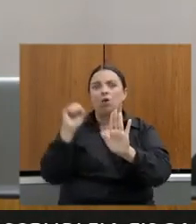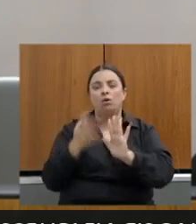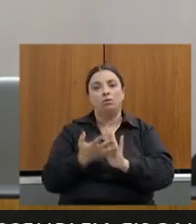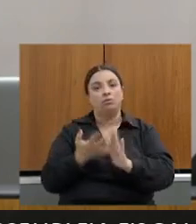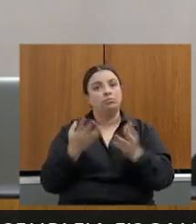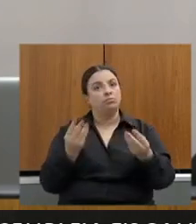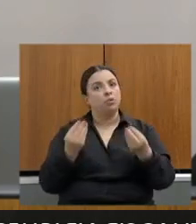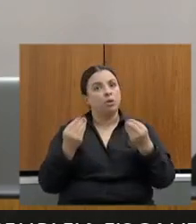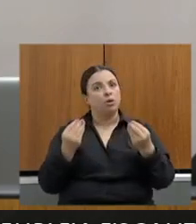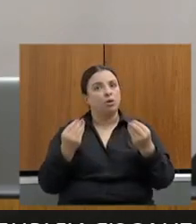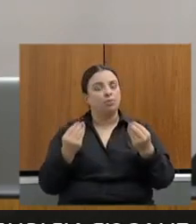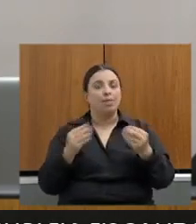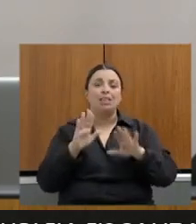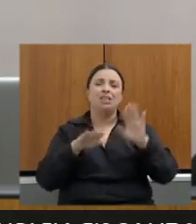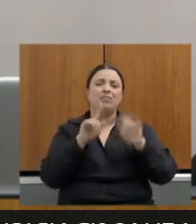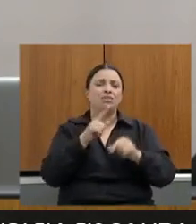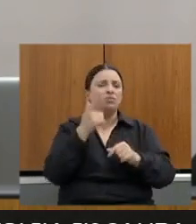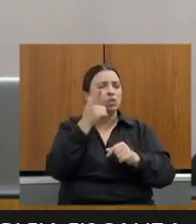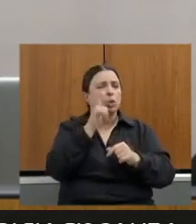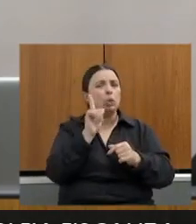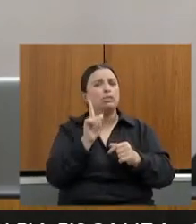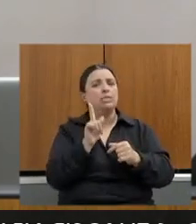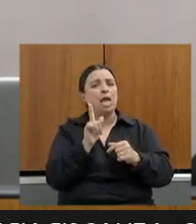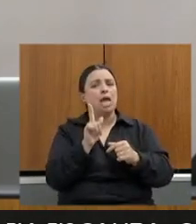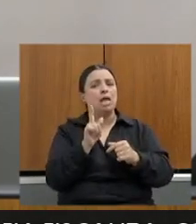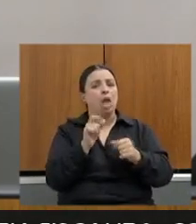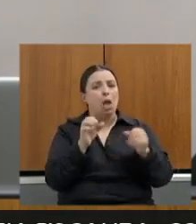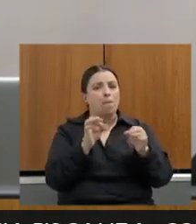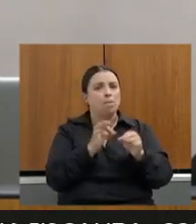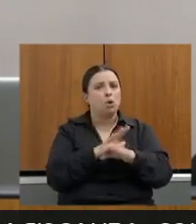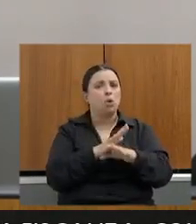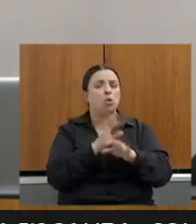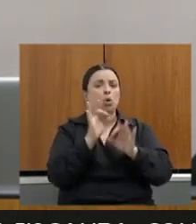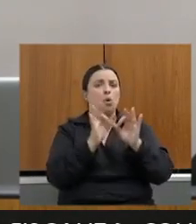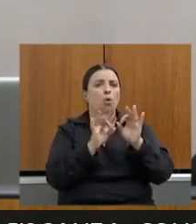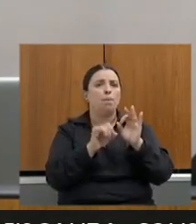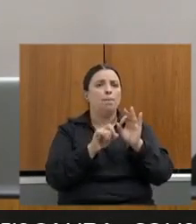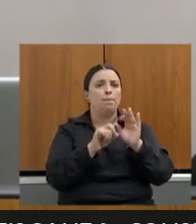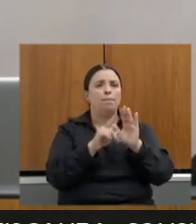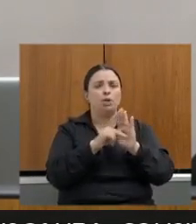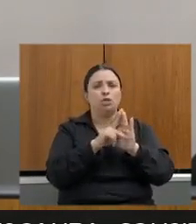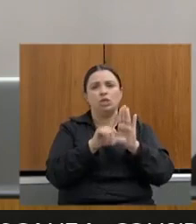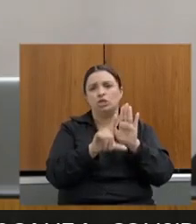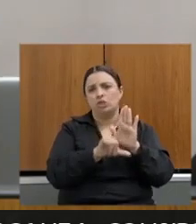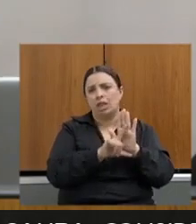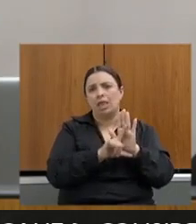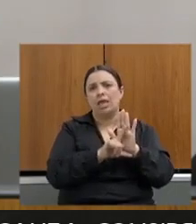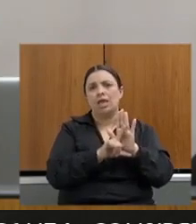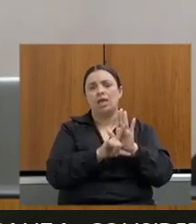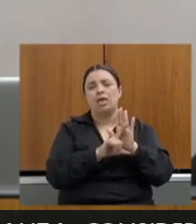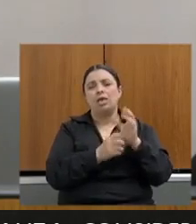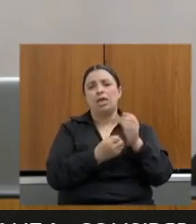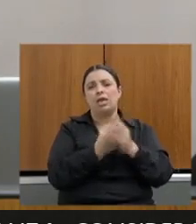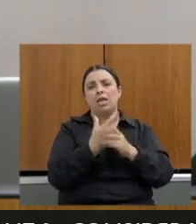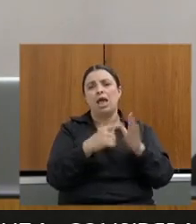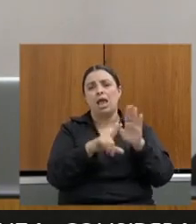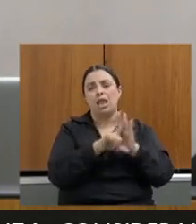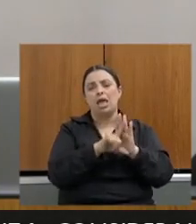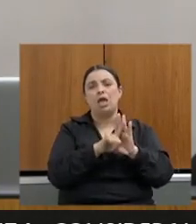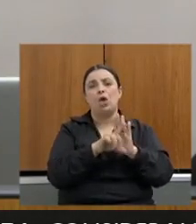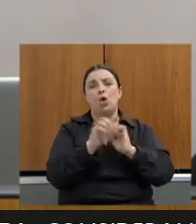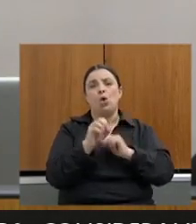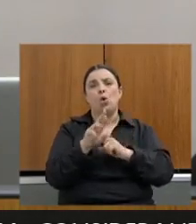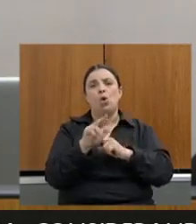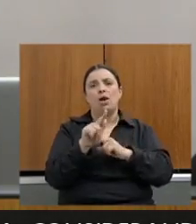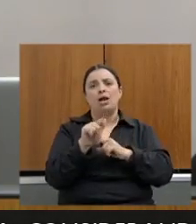governador do projeto de lei da da lei orgânica mas esse seria um legado se eu poderia deixar porque é possível